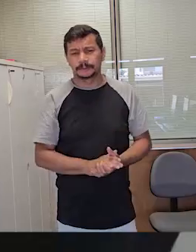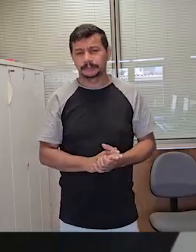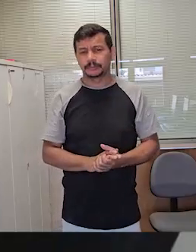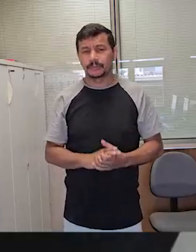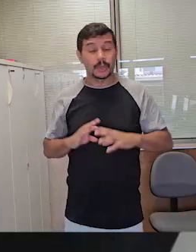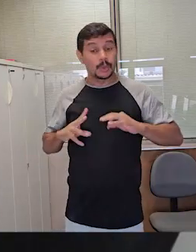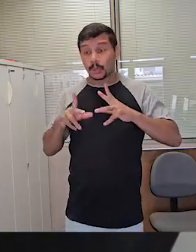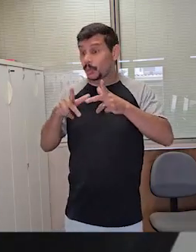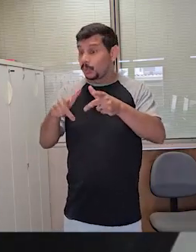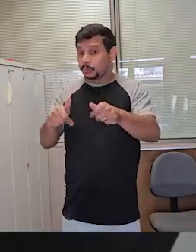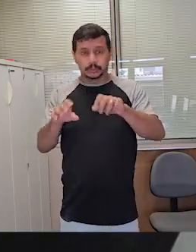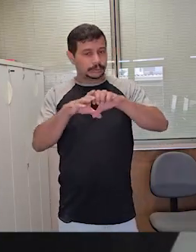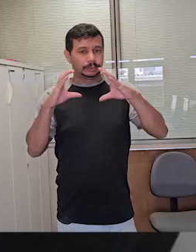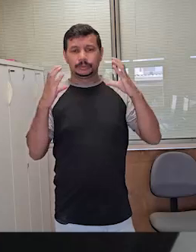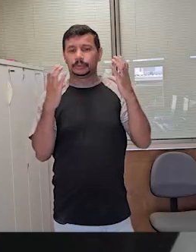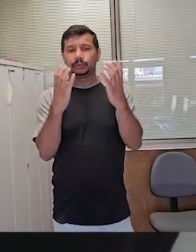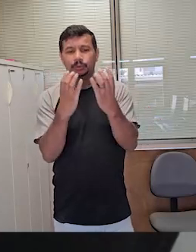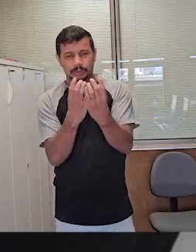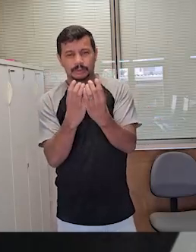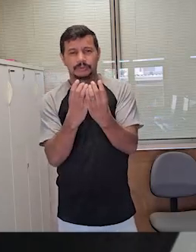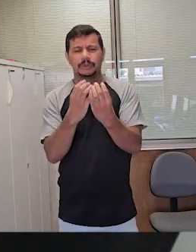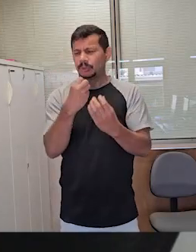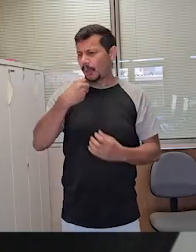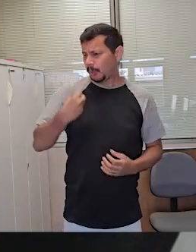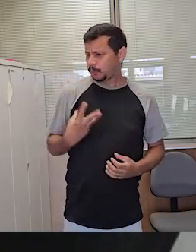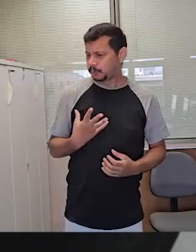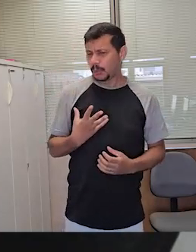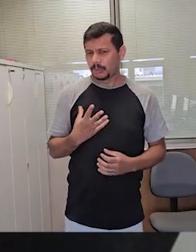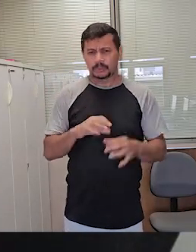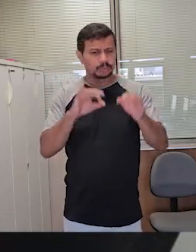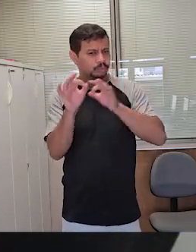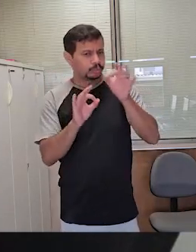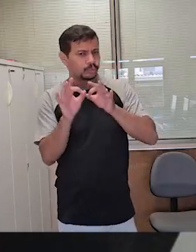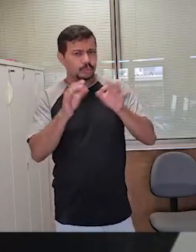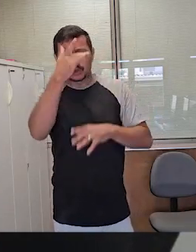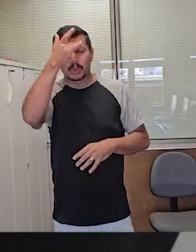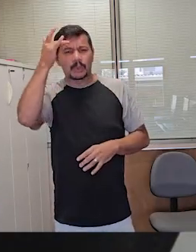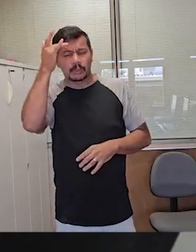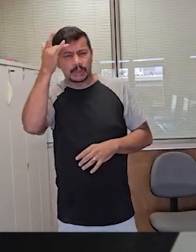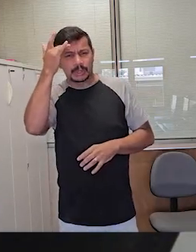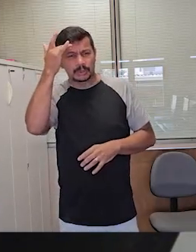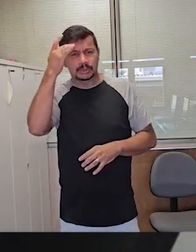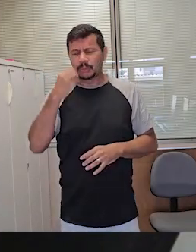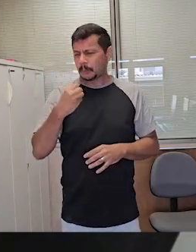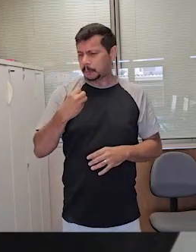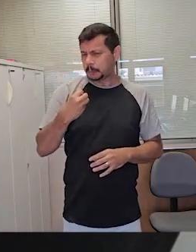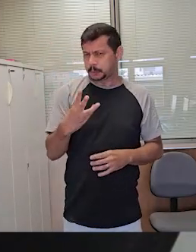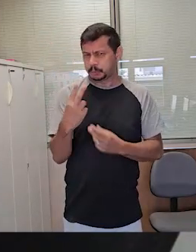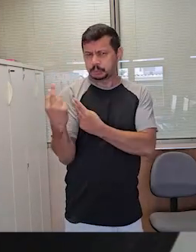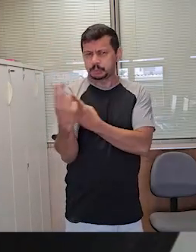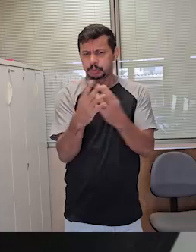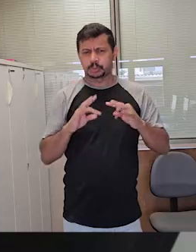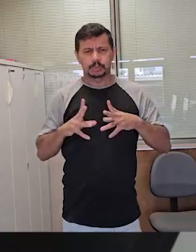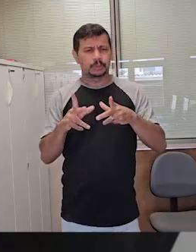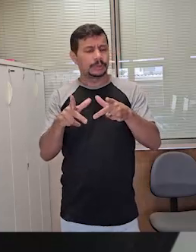as conferências sempre trazem resultados positivos, né? Quando você organiza pessoas para um bem comum, e o bem comum nas